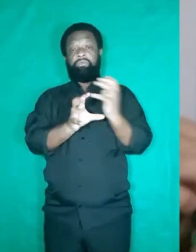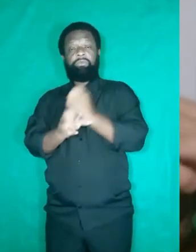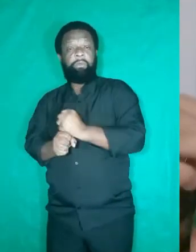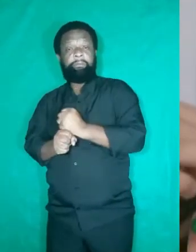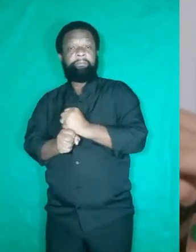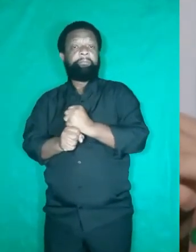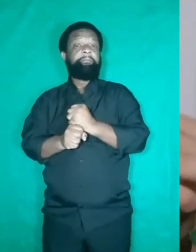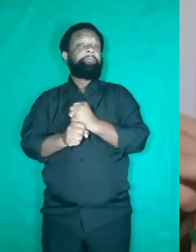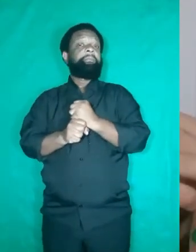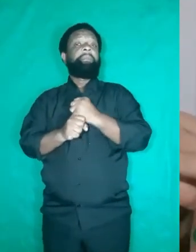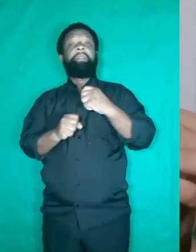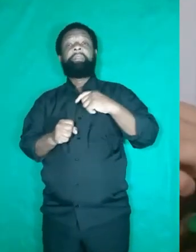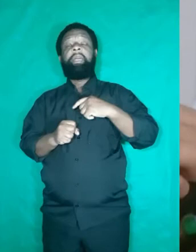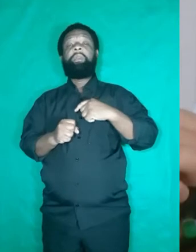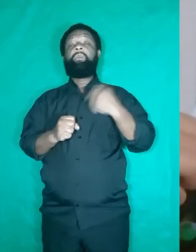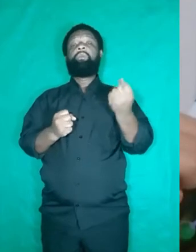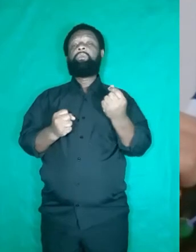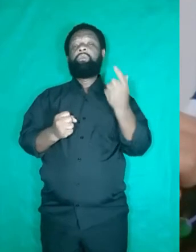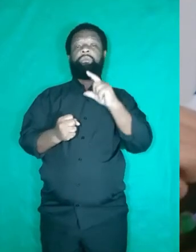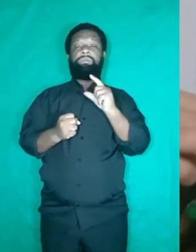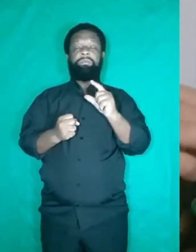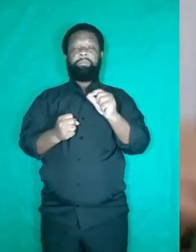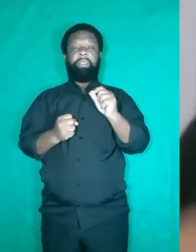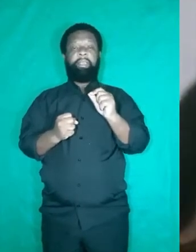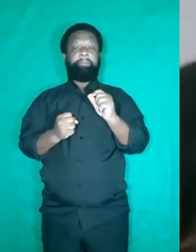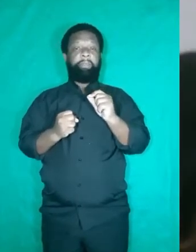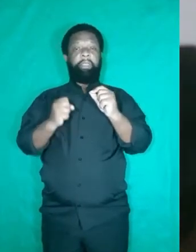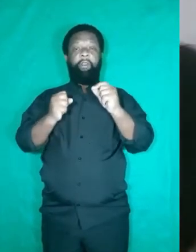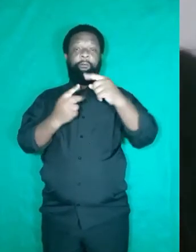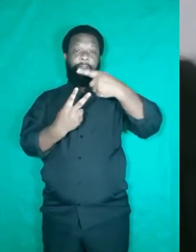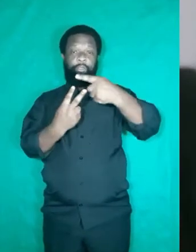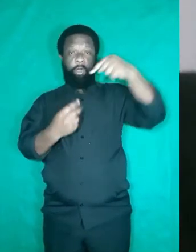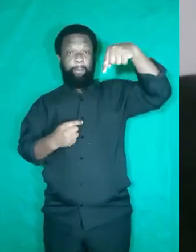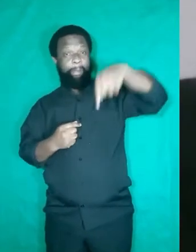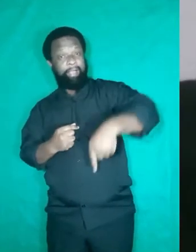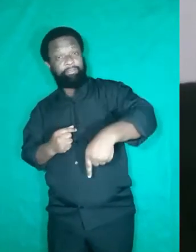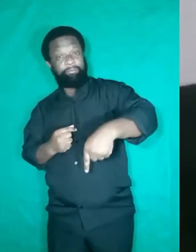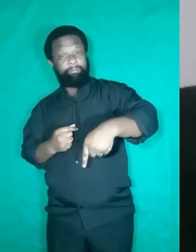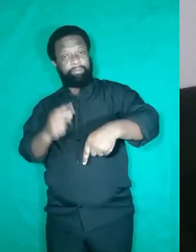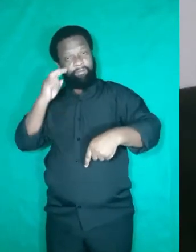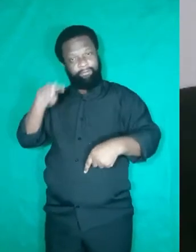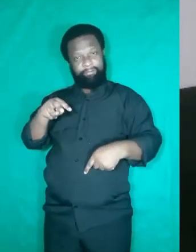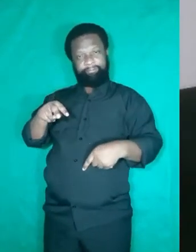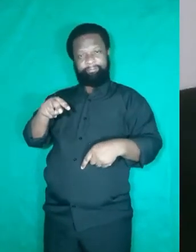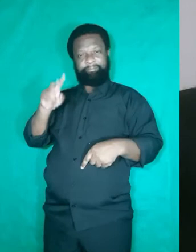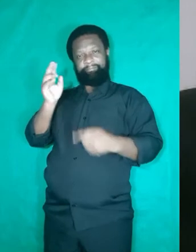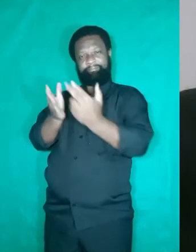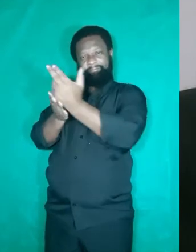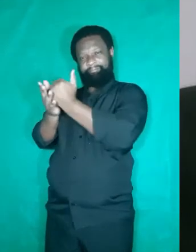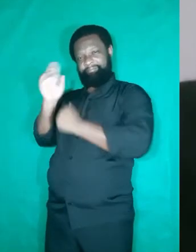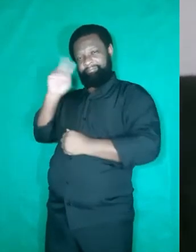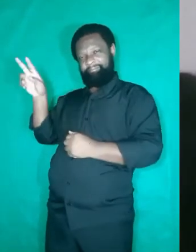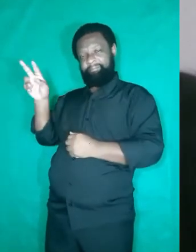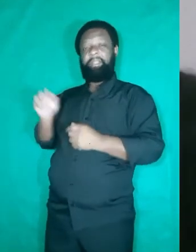somam e me dão um vetor resultante para baixo. Então, eu coloco aqui um vetor resultante para